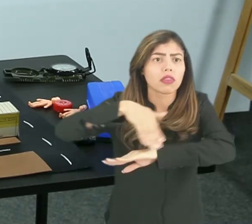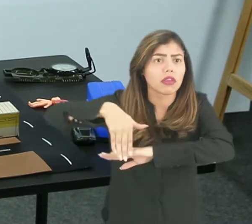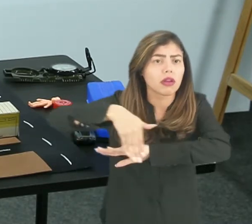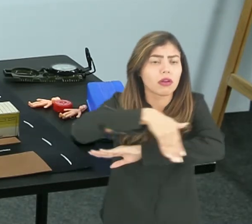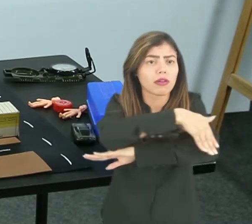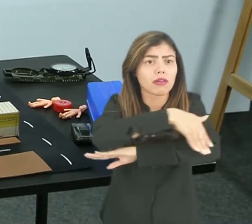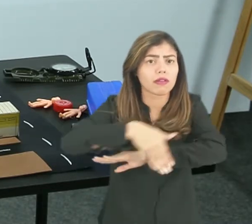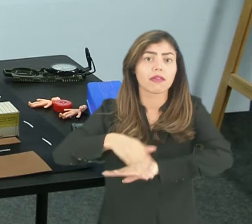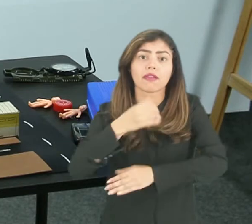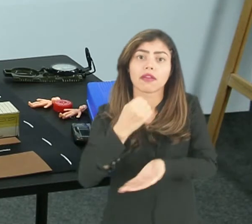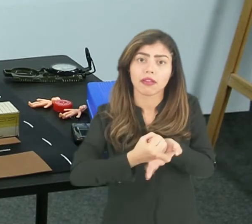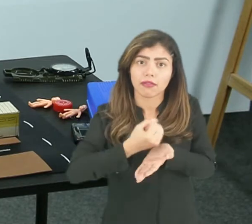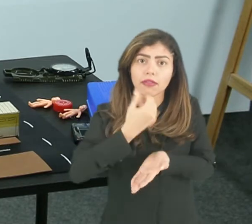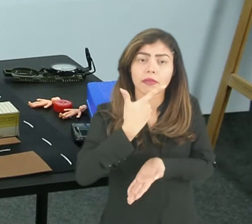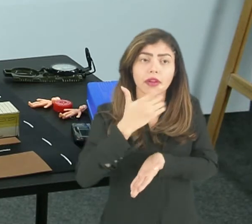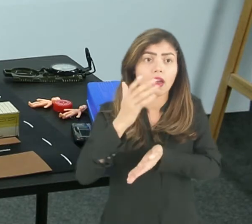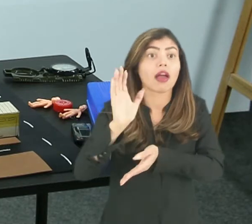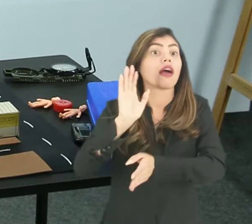da farmácia do lado